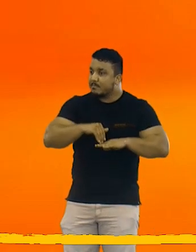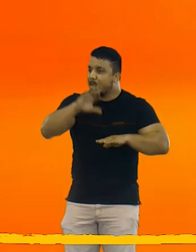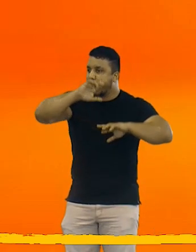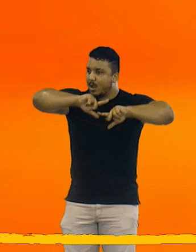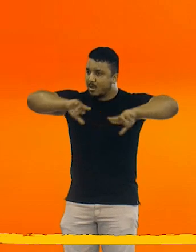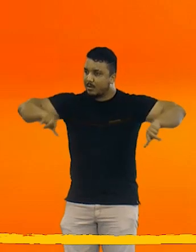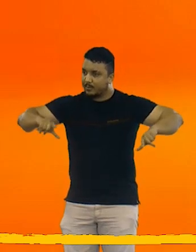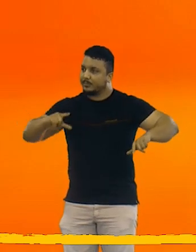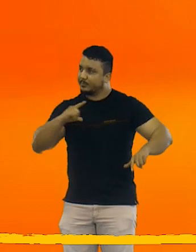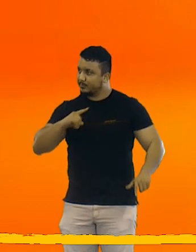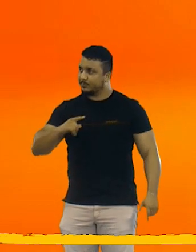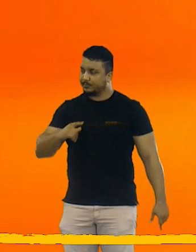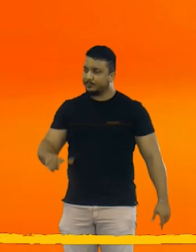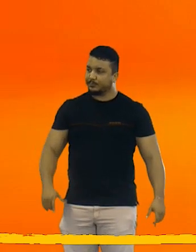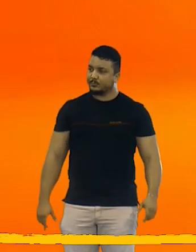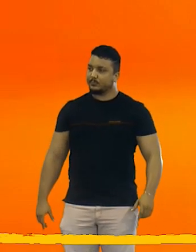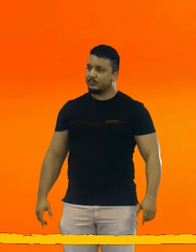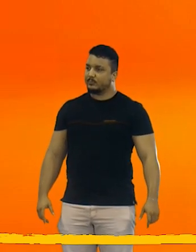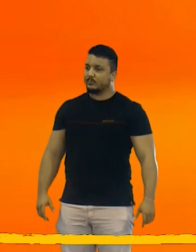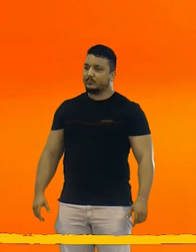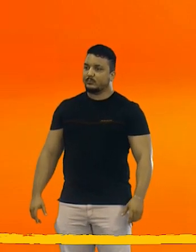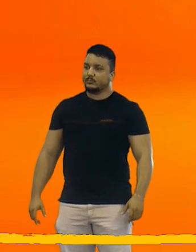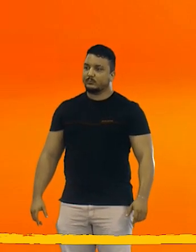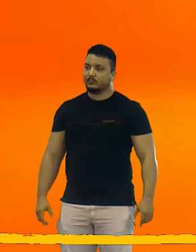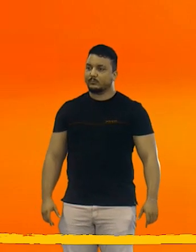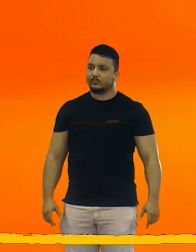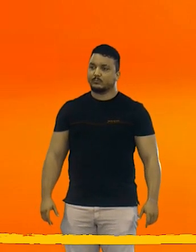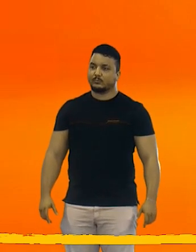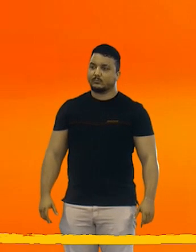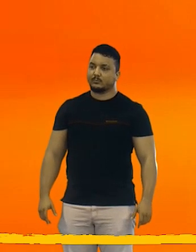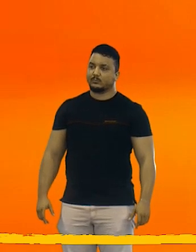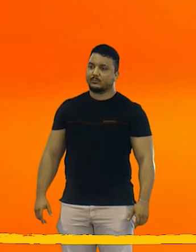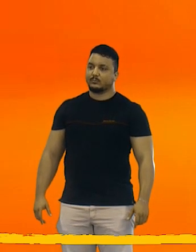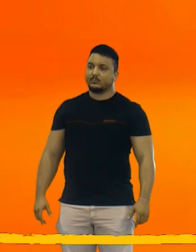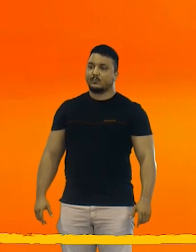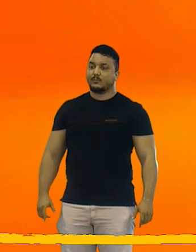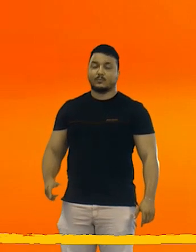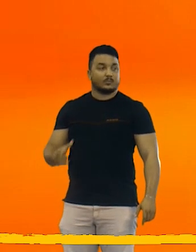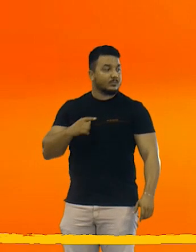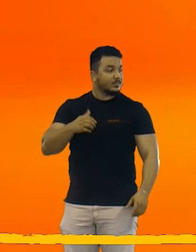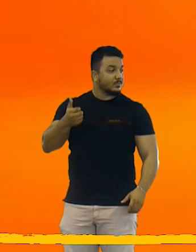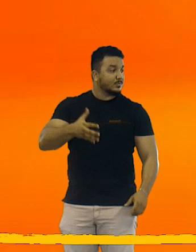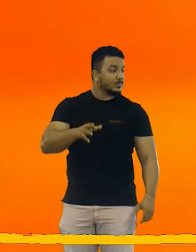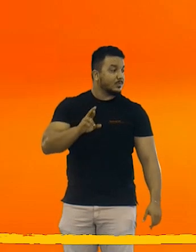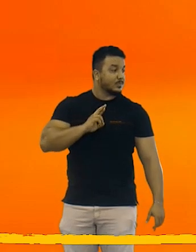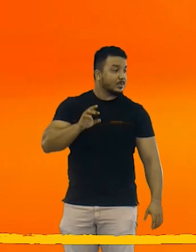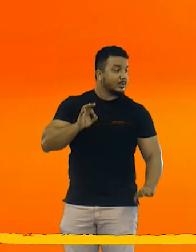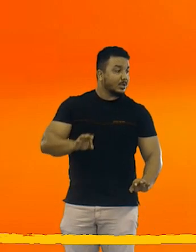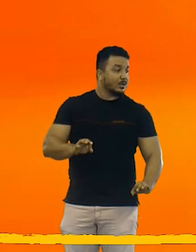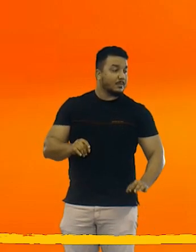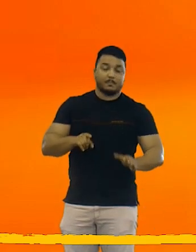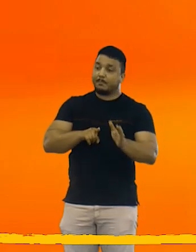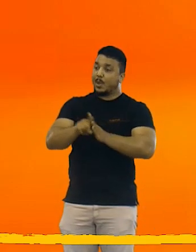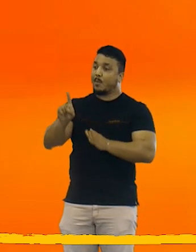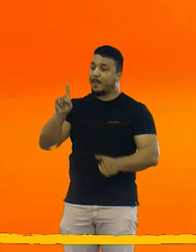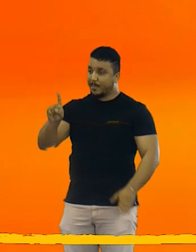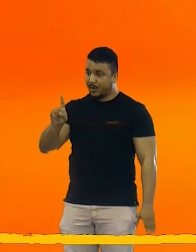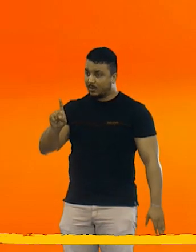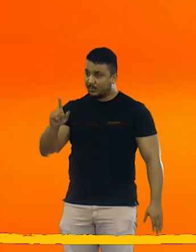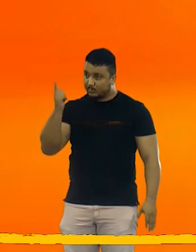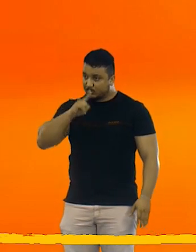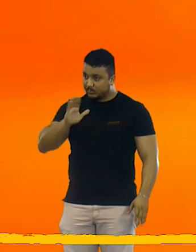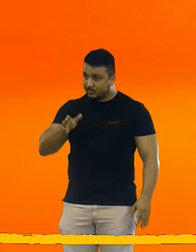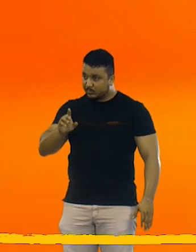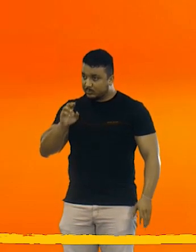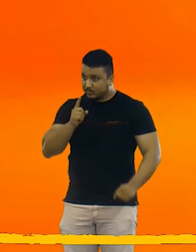ó. Do emprego não agrícola. O que foi que eu disse a vocês? Que quando a modernidade chega ao campo,